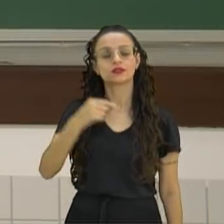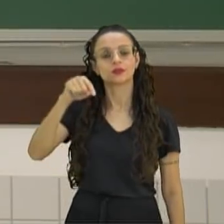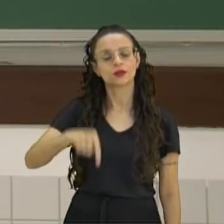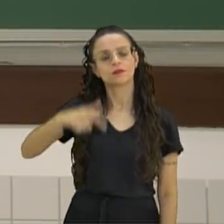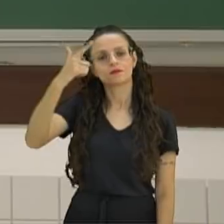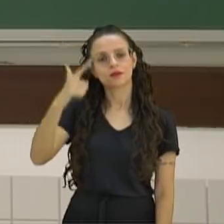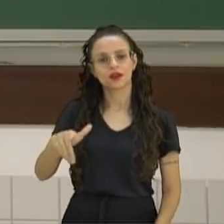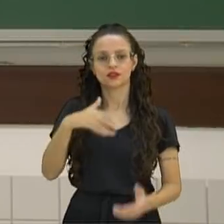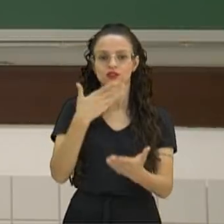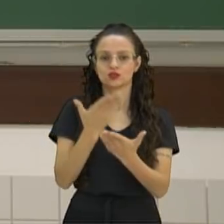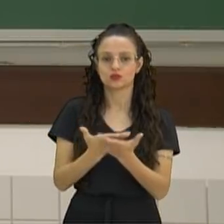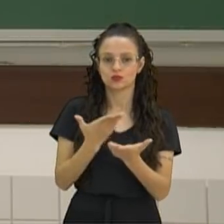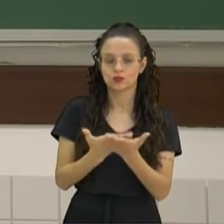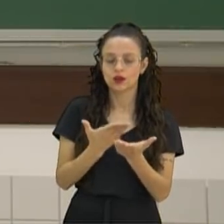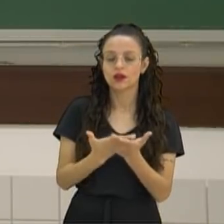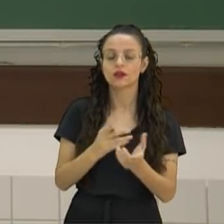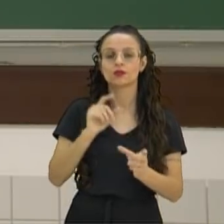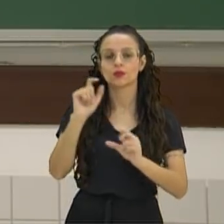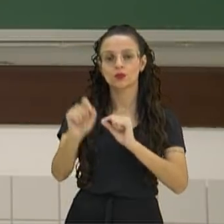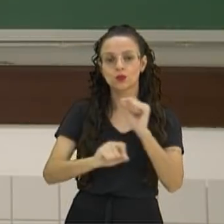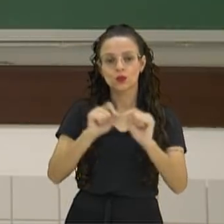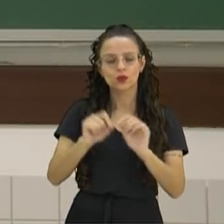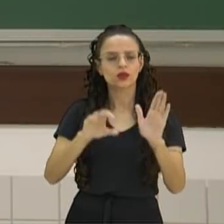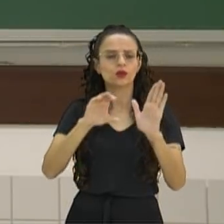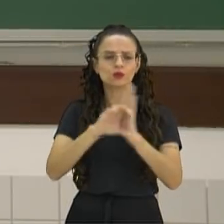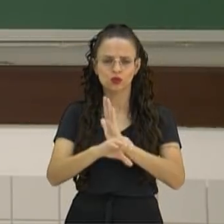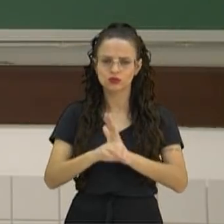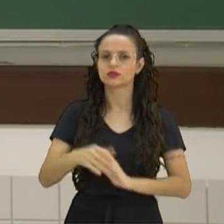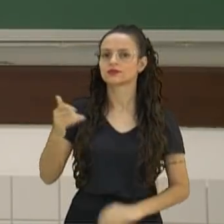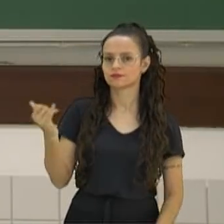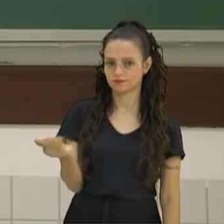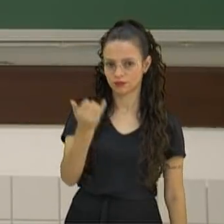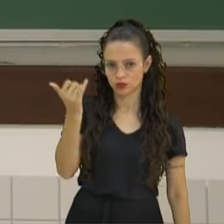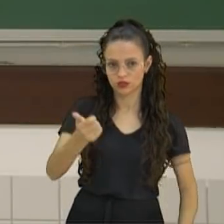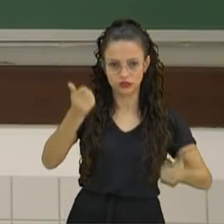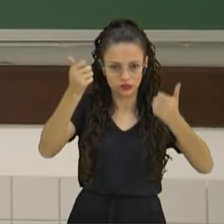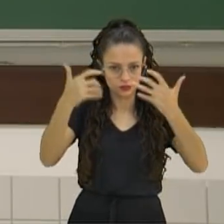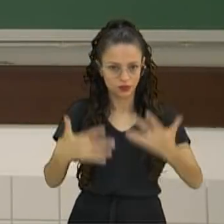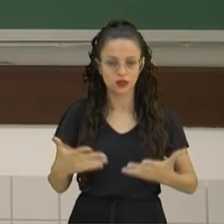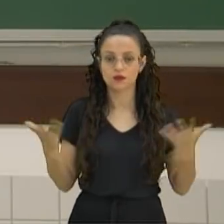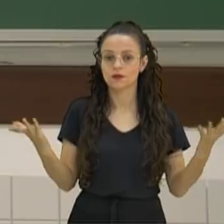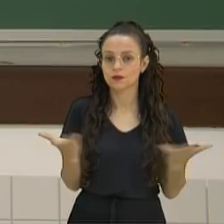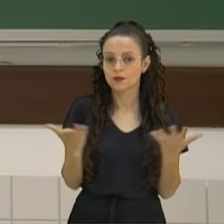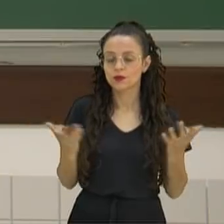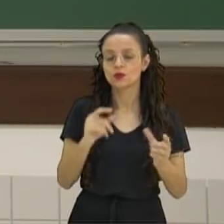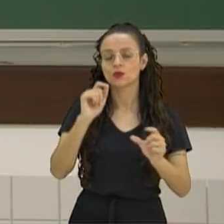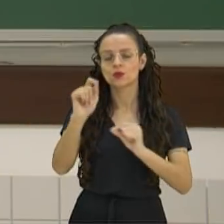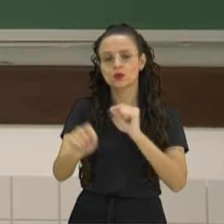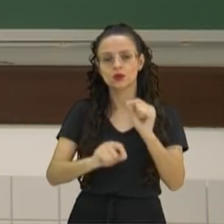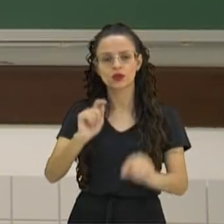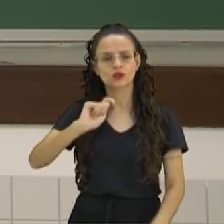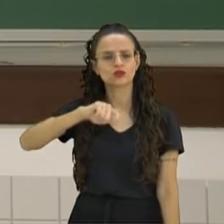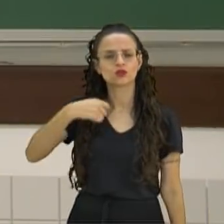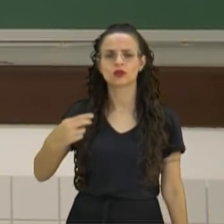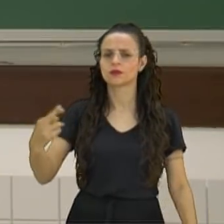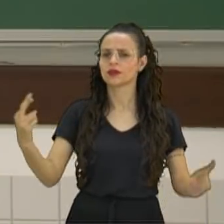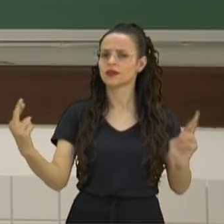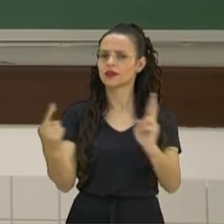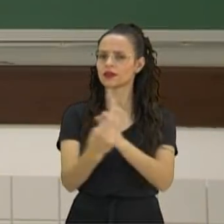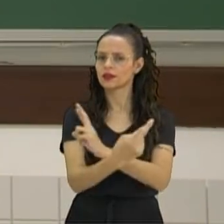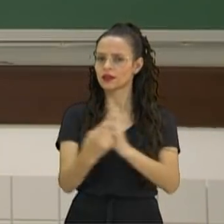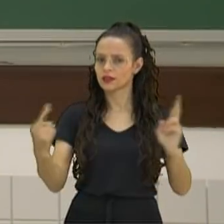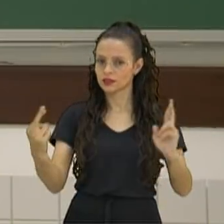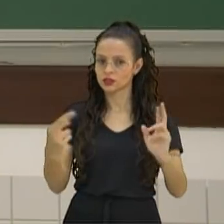uma aula. Vamos trabalhar aí alguns conceitos bem importantes na aula de hoje, naquela ideia da relação